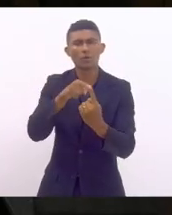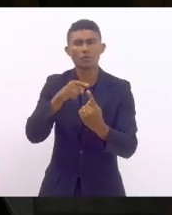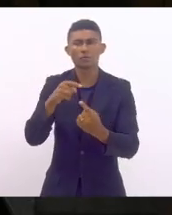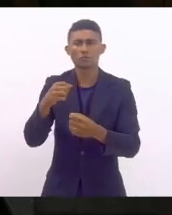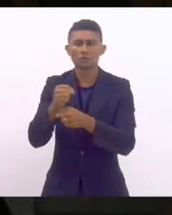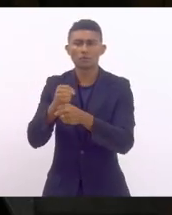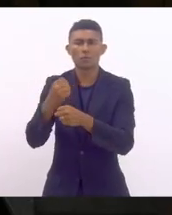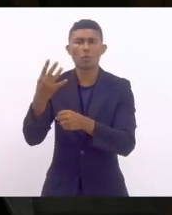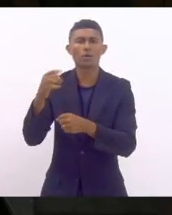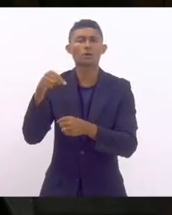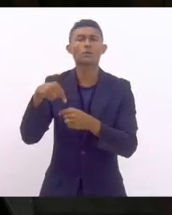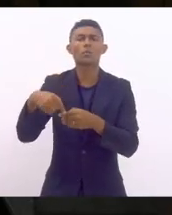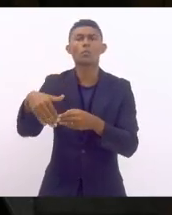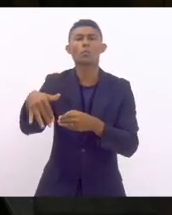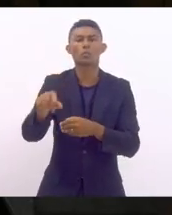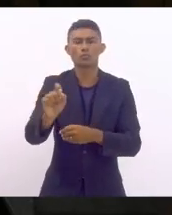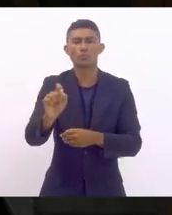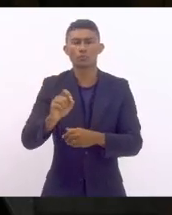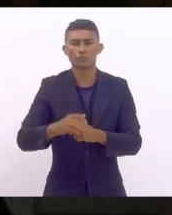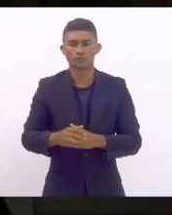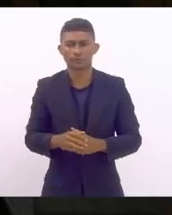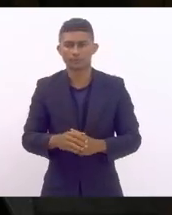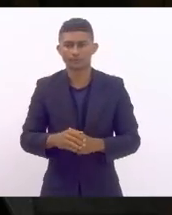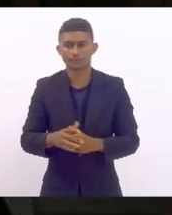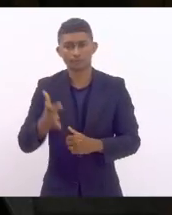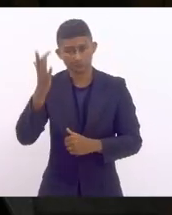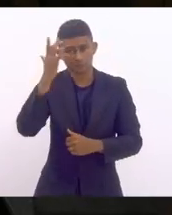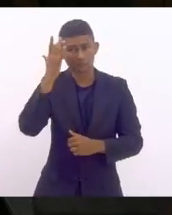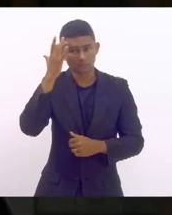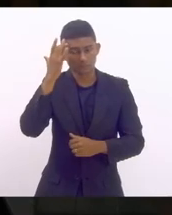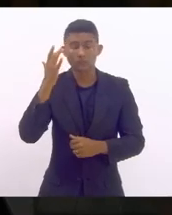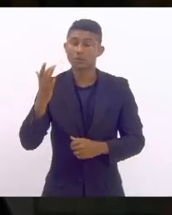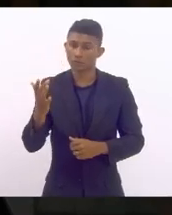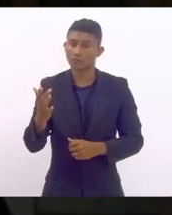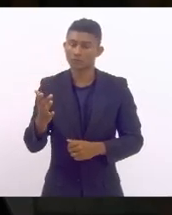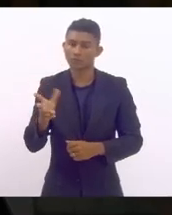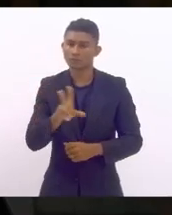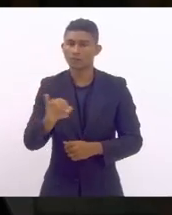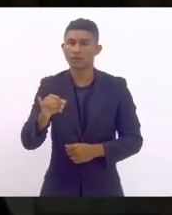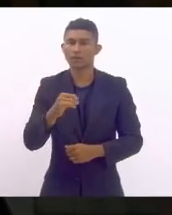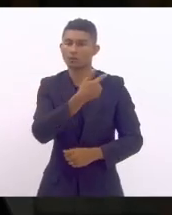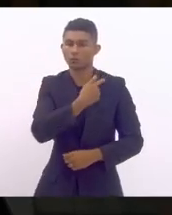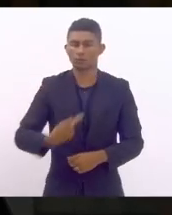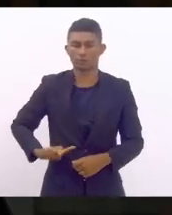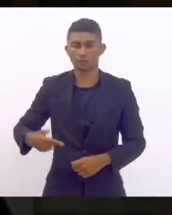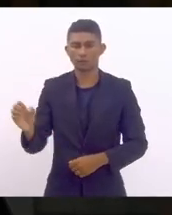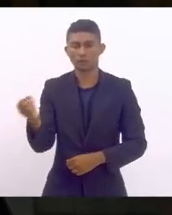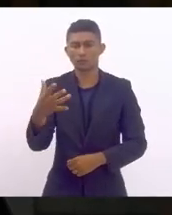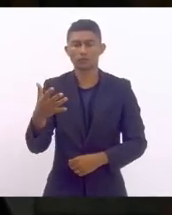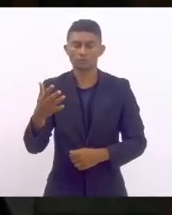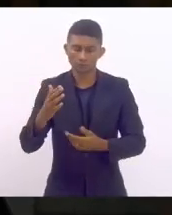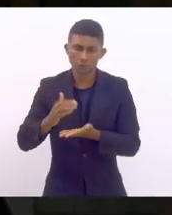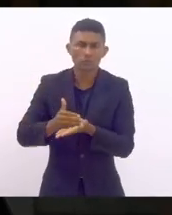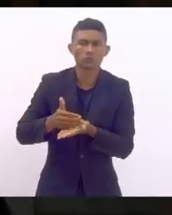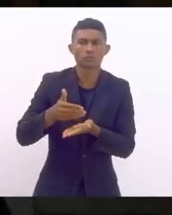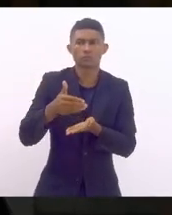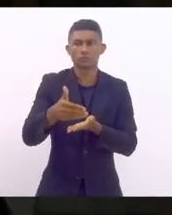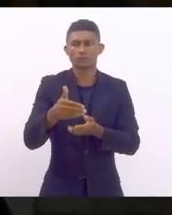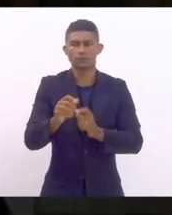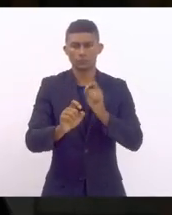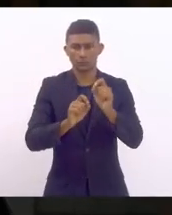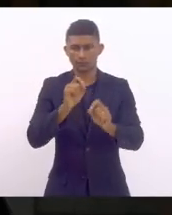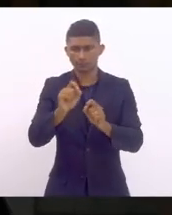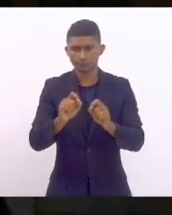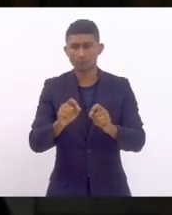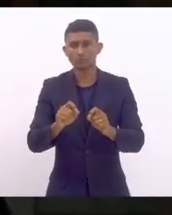próximo quadriênio será eu quero crer que comandada por um governo Popular será é iniciar os trabalhos